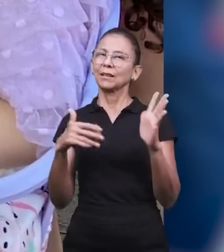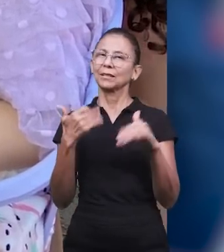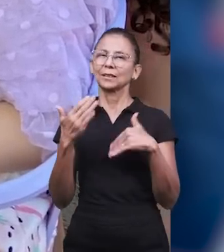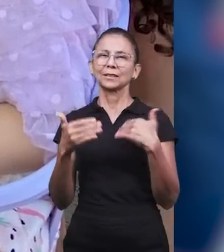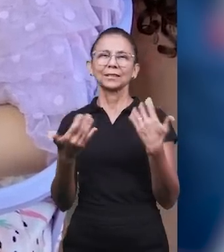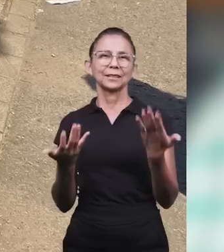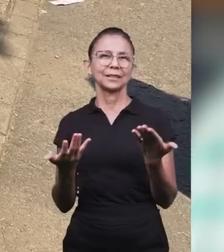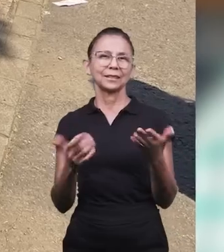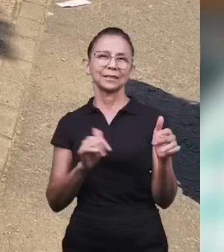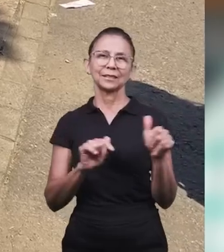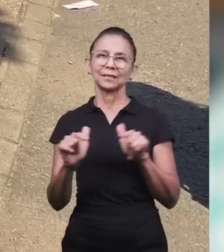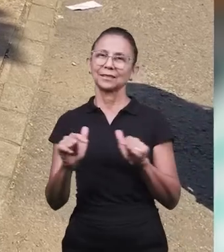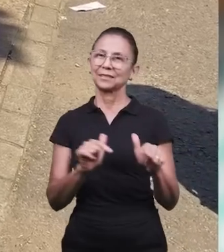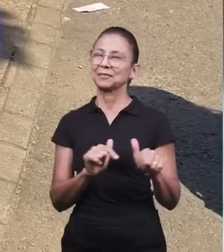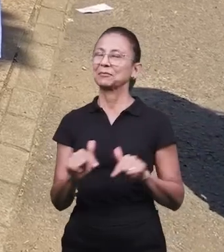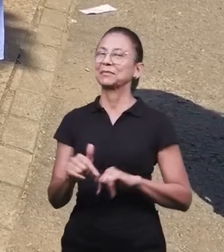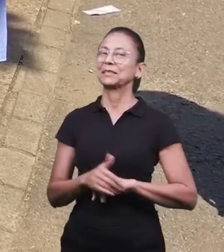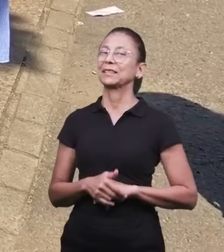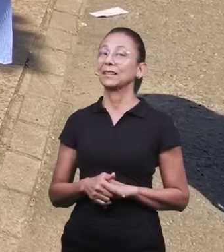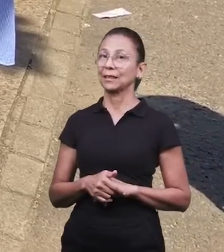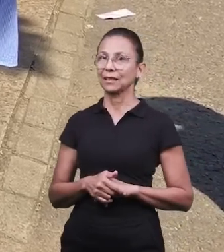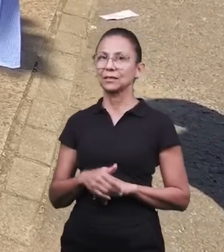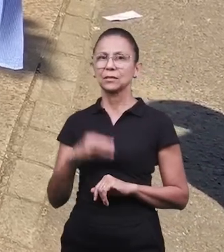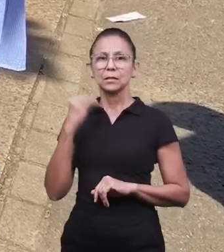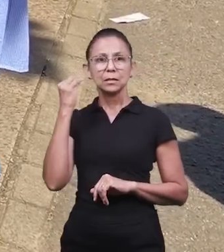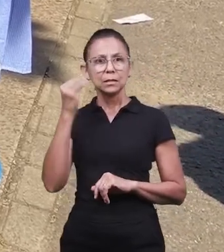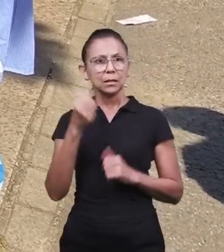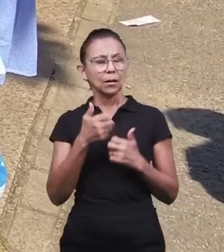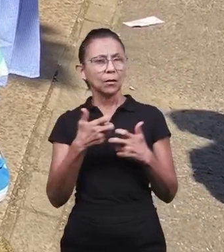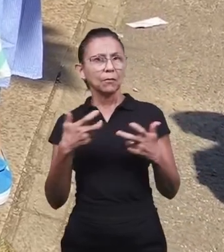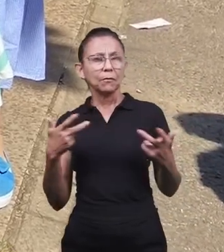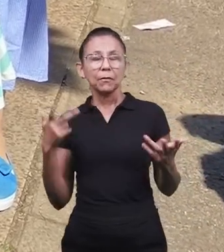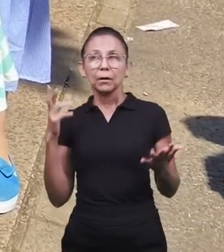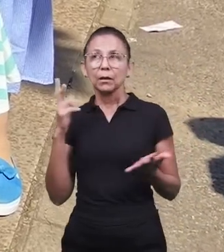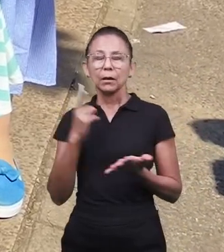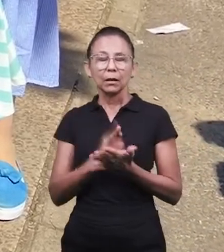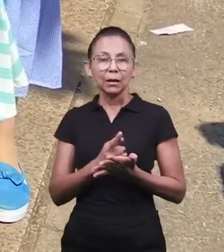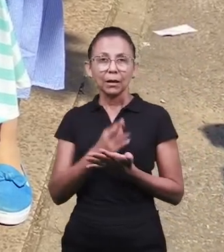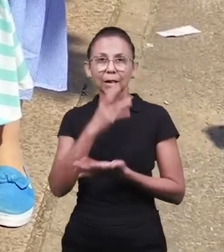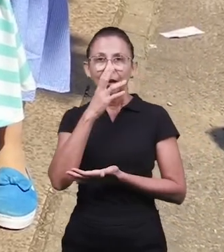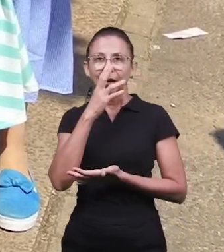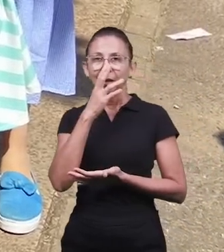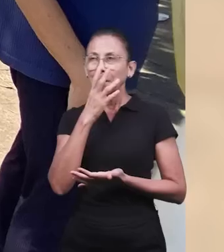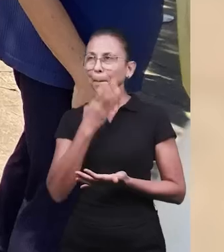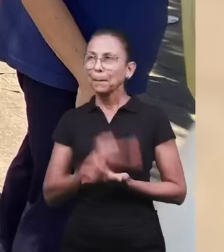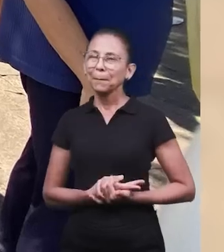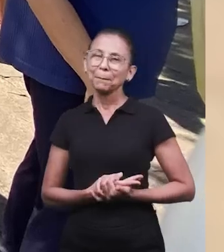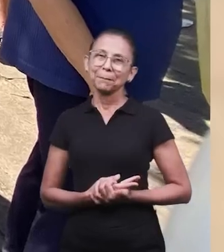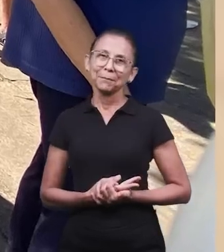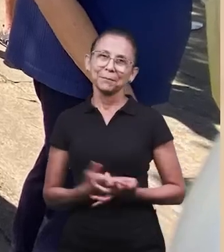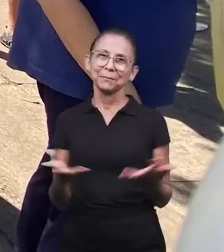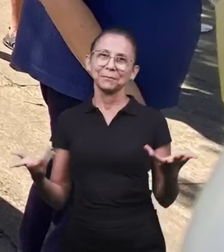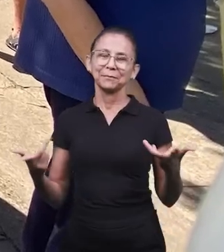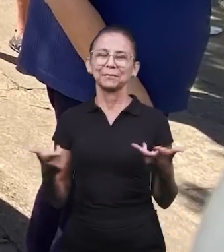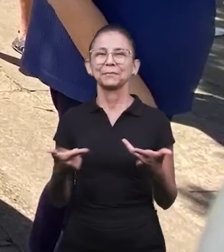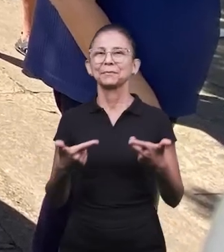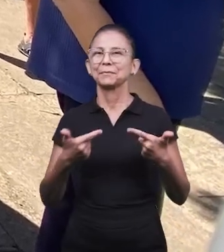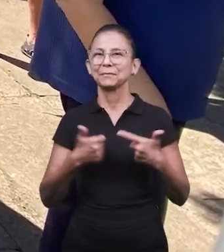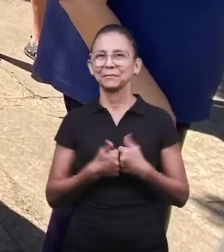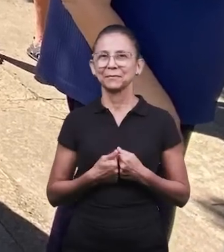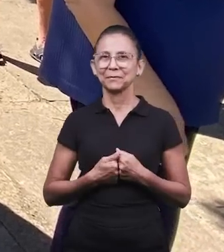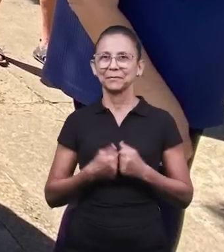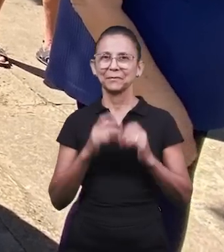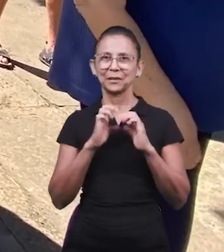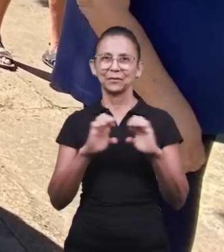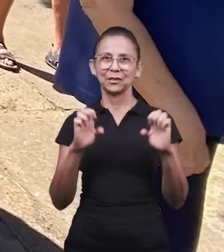onde receberam uma bênção e tiveram muitas experiências e um resultado maravilhoso na evangelização